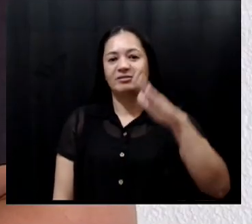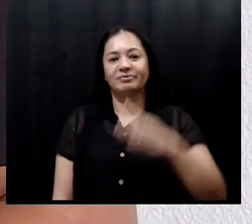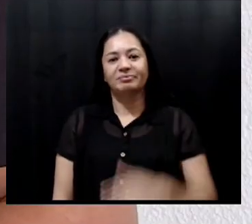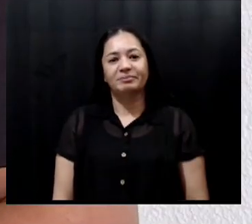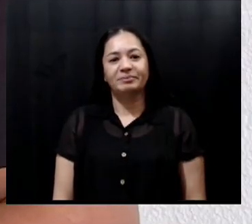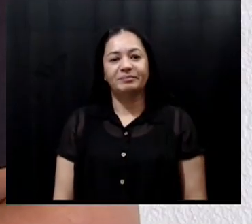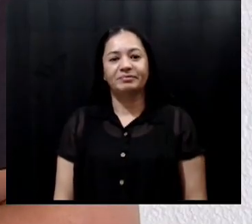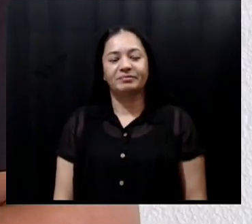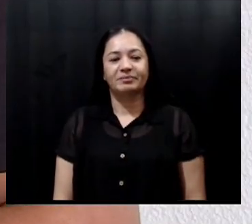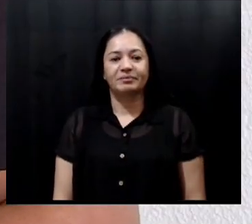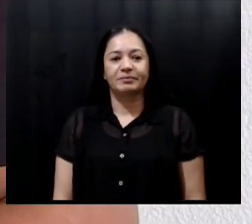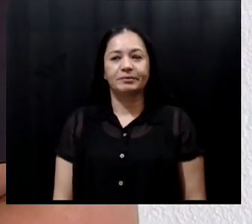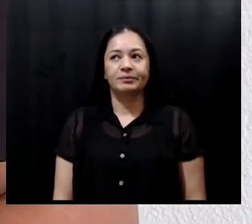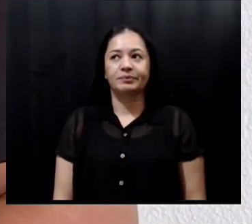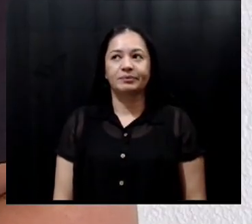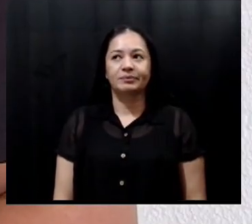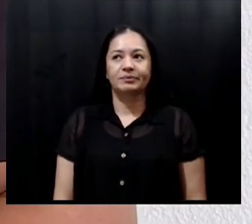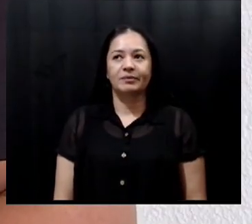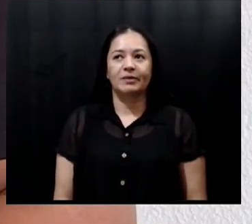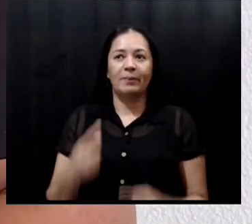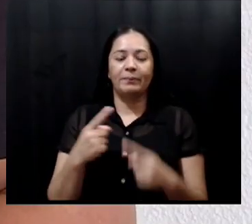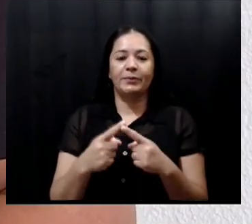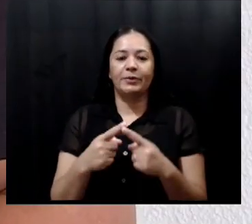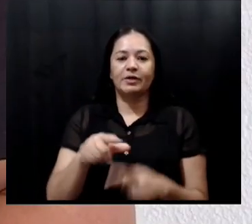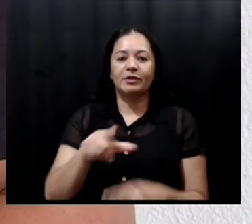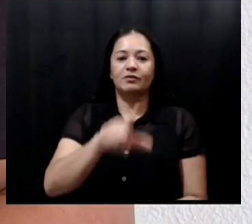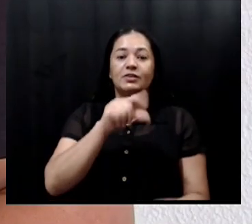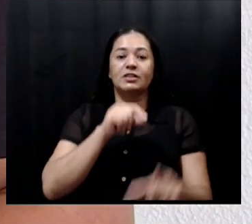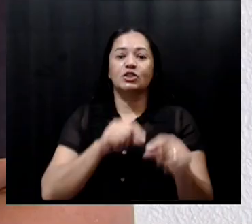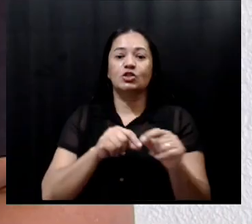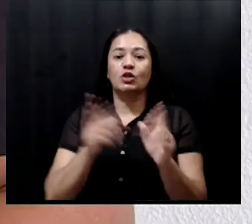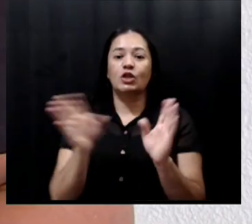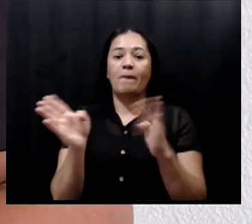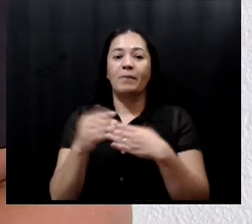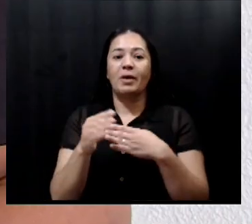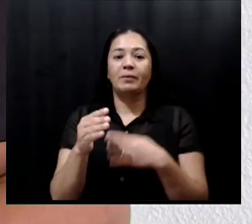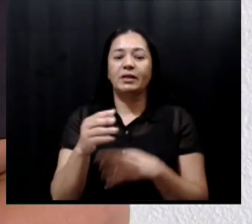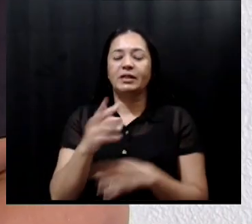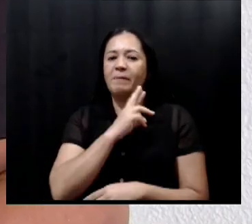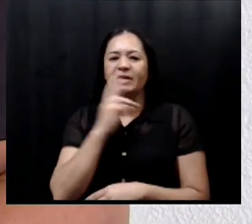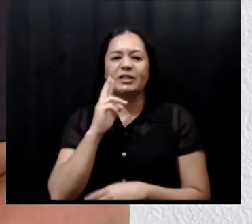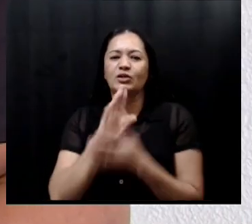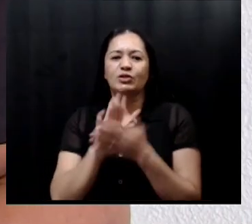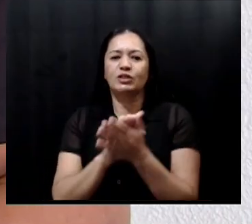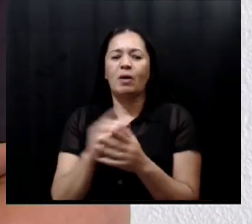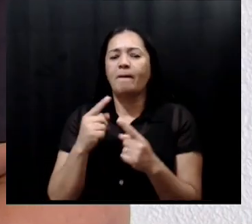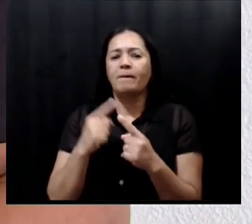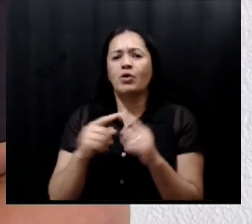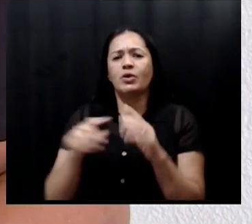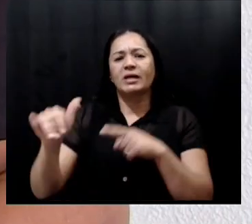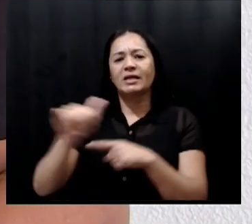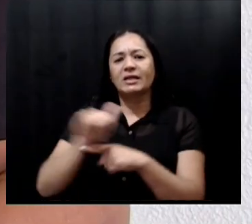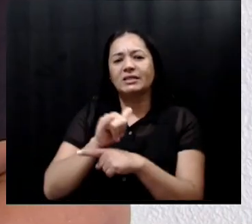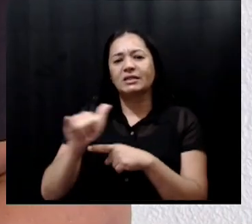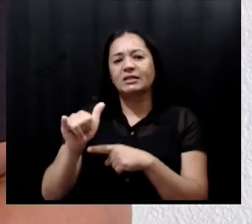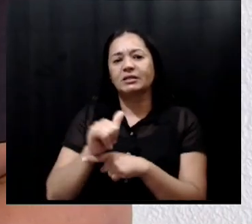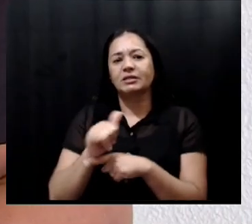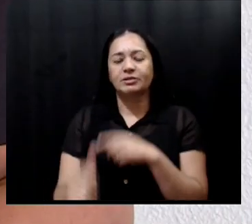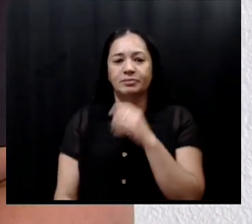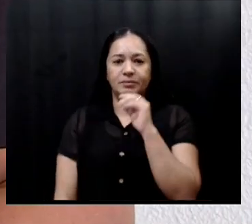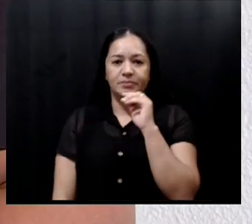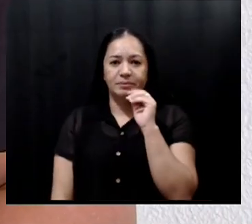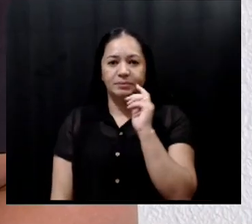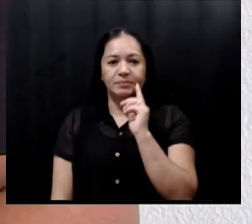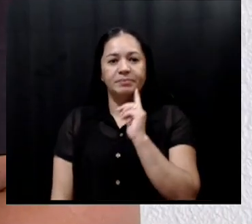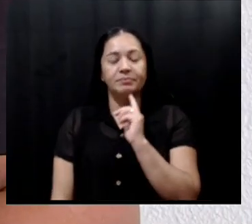que vocês decidiram por marmitaria e, por exemplo, não por um restaurante? Qual foi essa estratégia de negócio? Então,